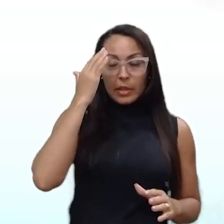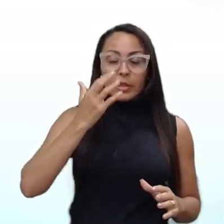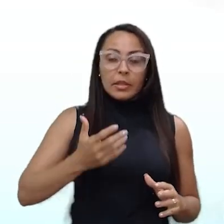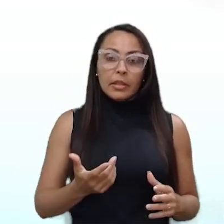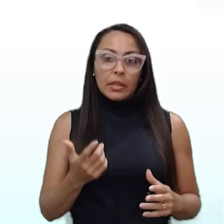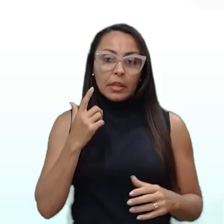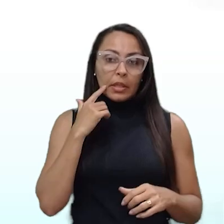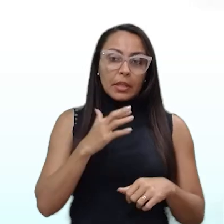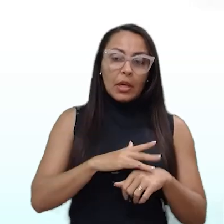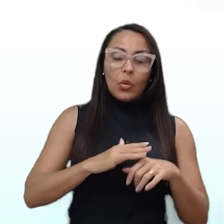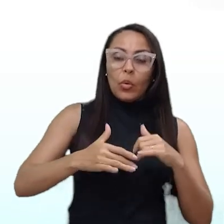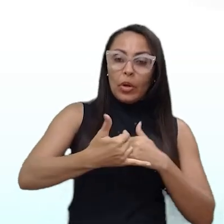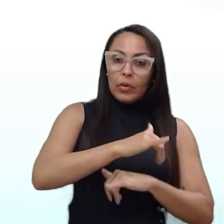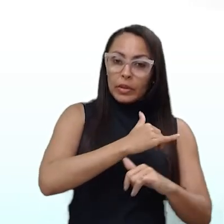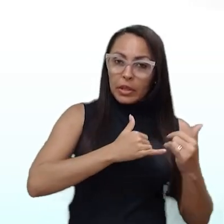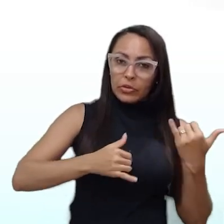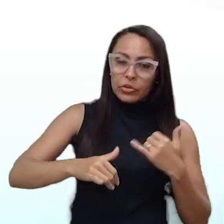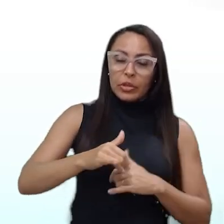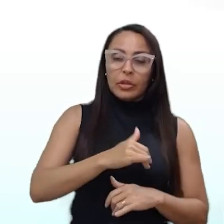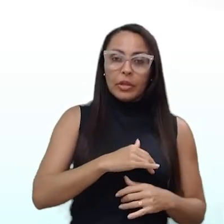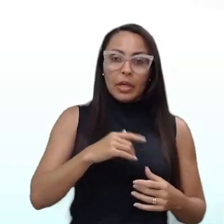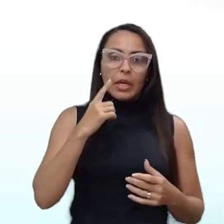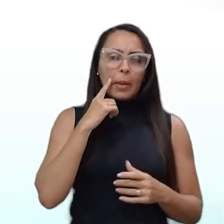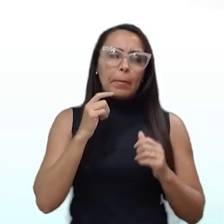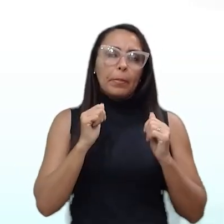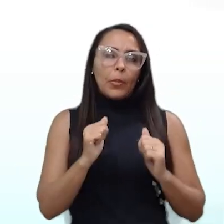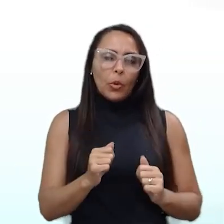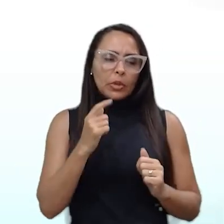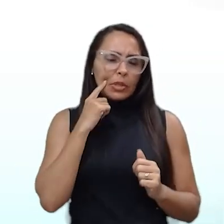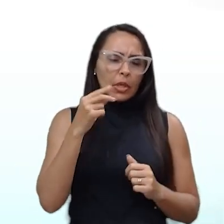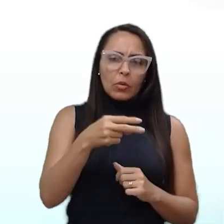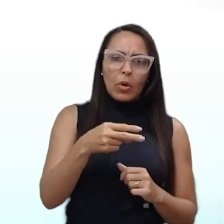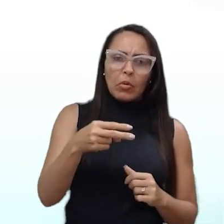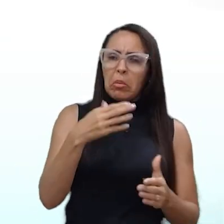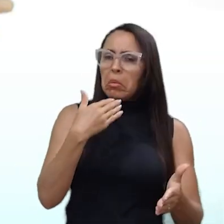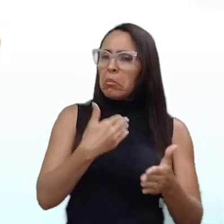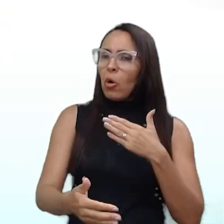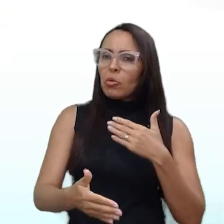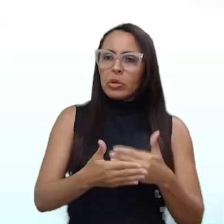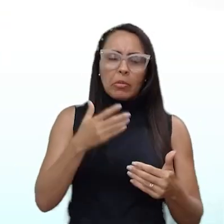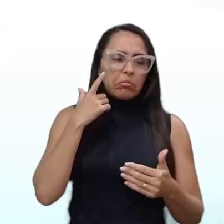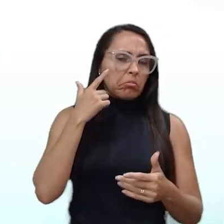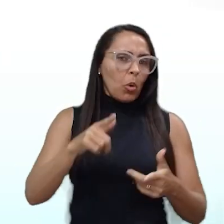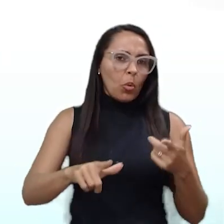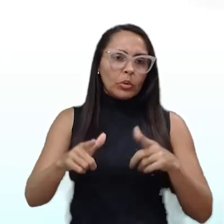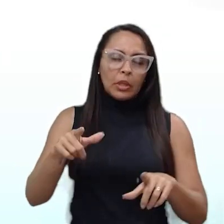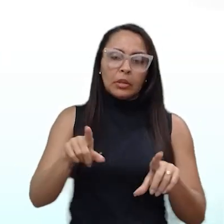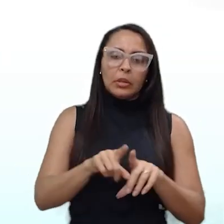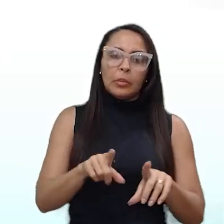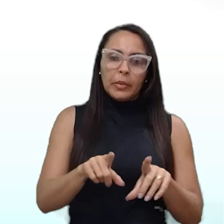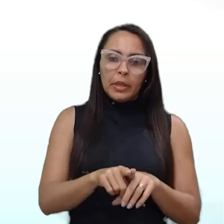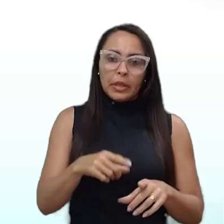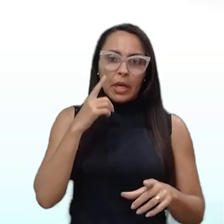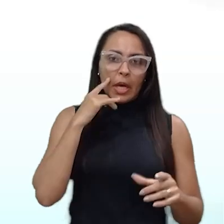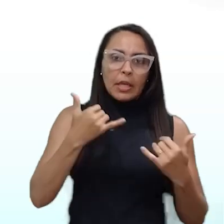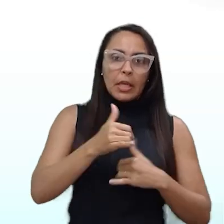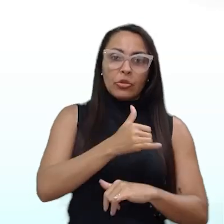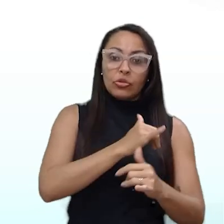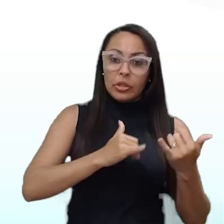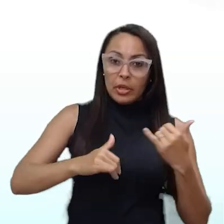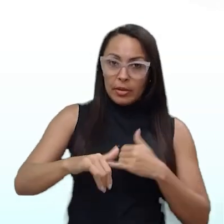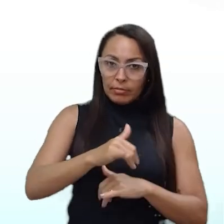calor é uma energia. E uma vez que seja energia, ela pode ser igualada a qualquer outra modalidade de energia, inclusive a energia